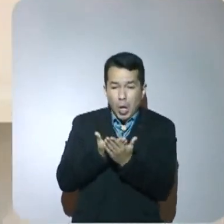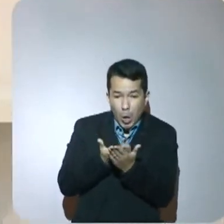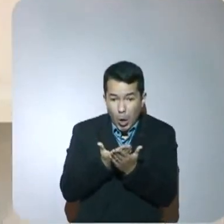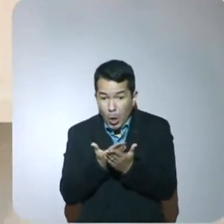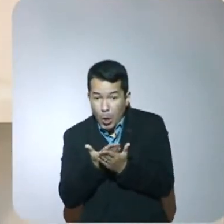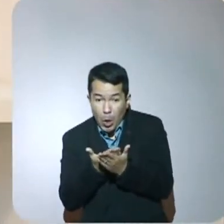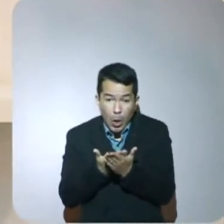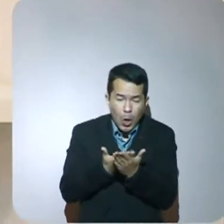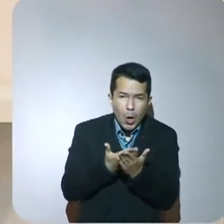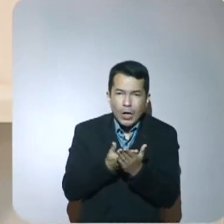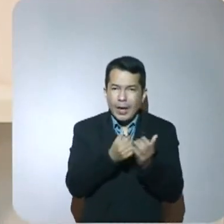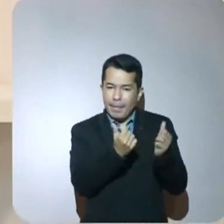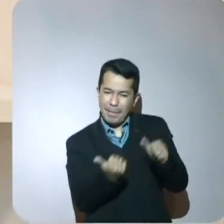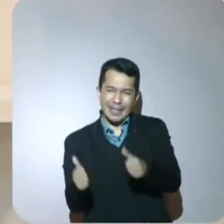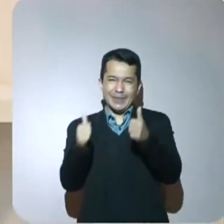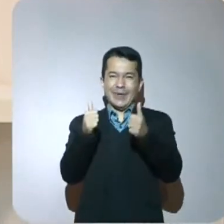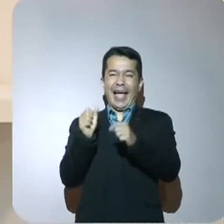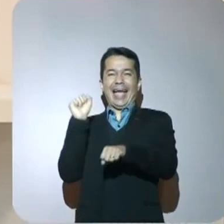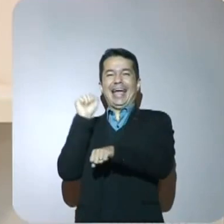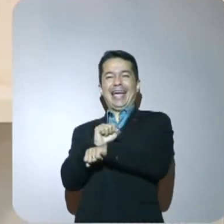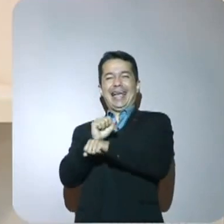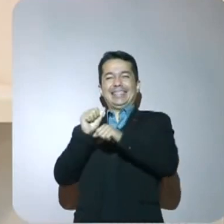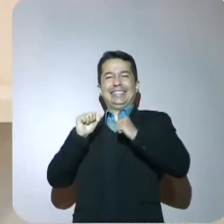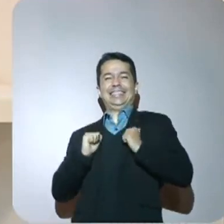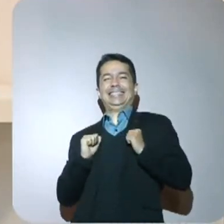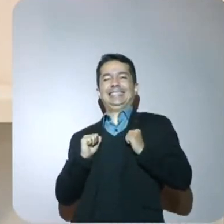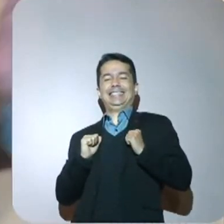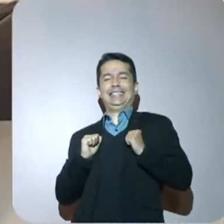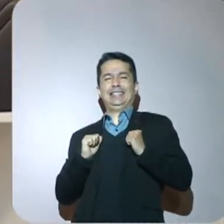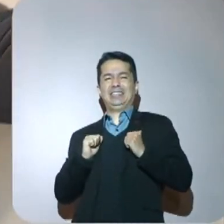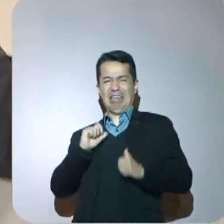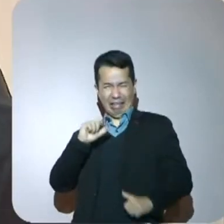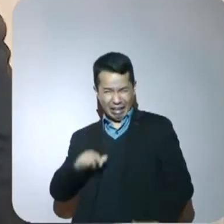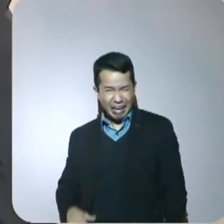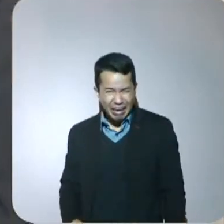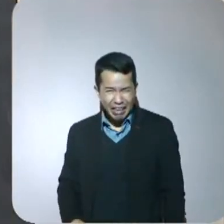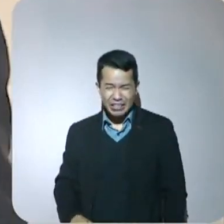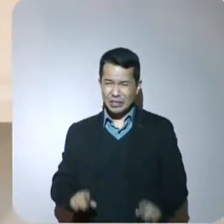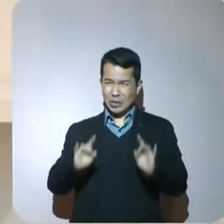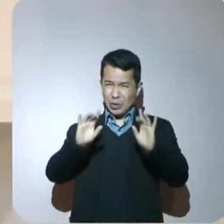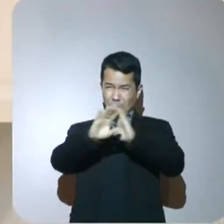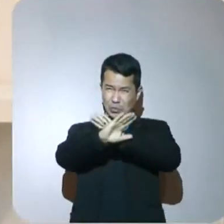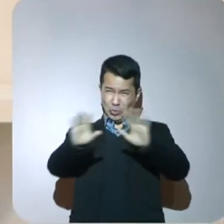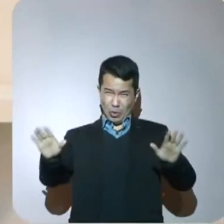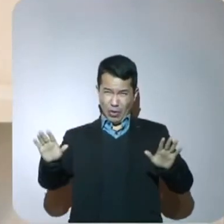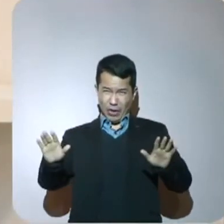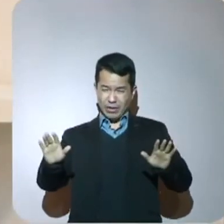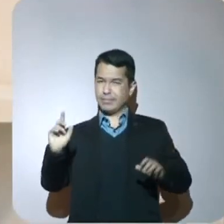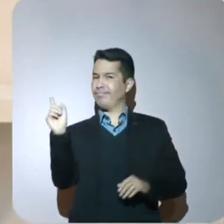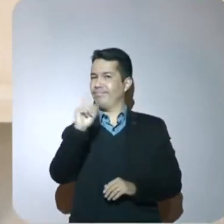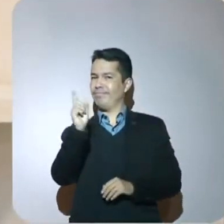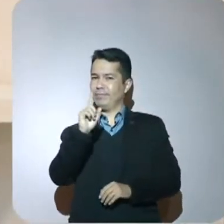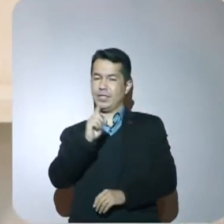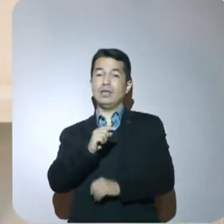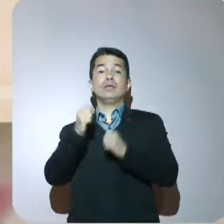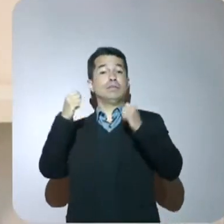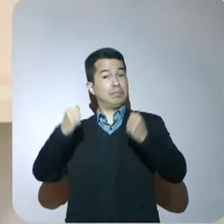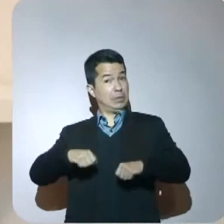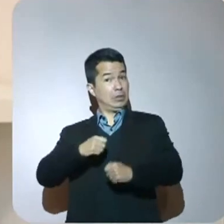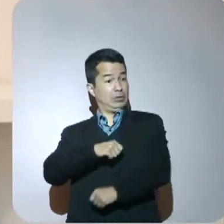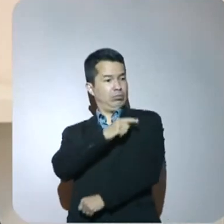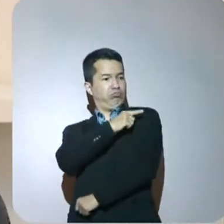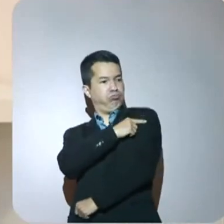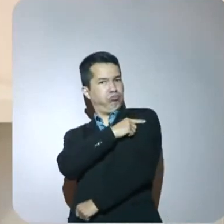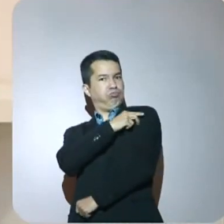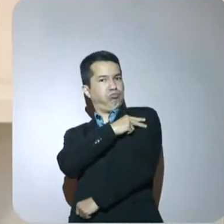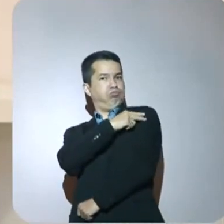Deus. Mas sabe, não para só dos 6 módulos. Terminei, fiz a formatura do discipulado. Não, porque nós